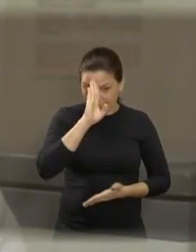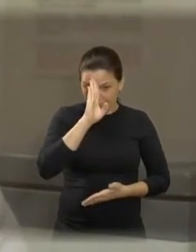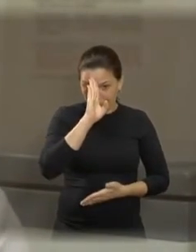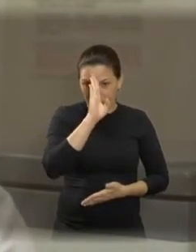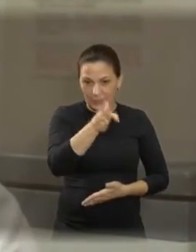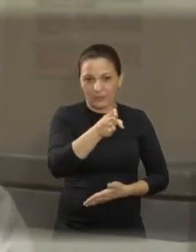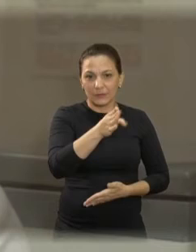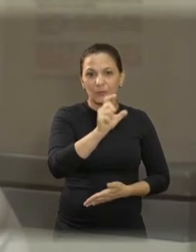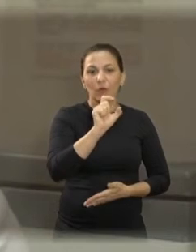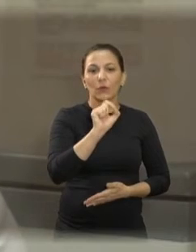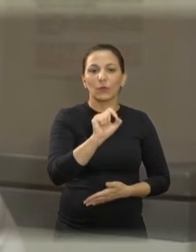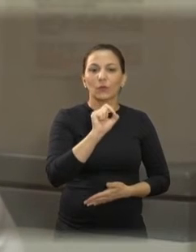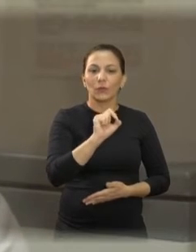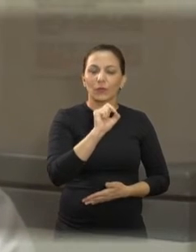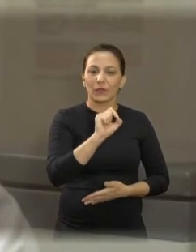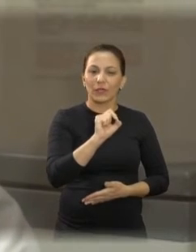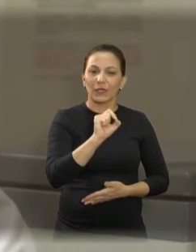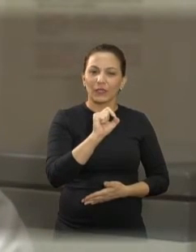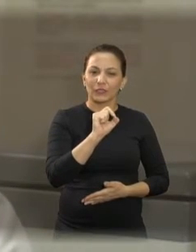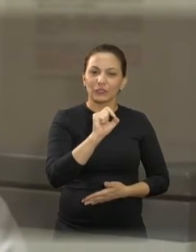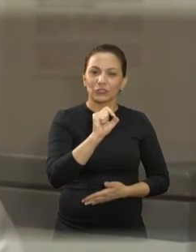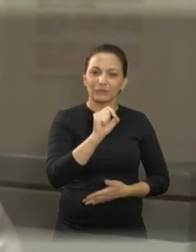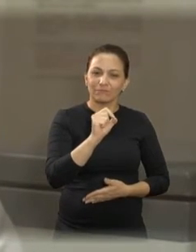mais simples de encaixar,